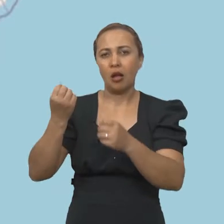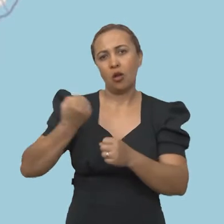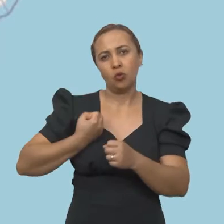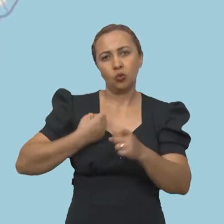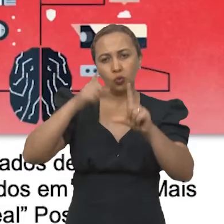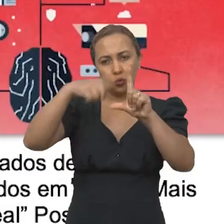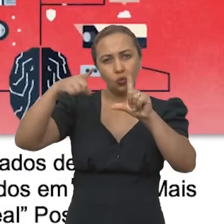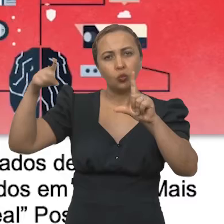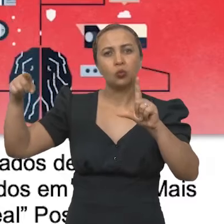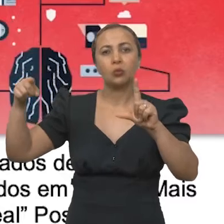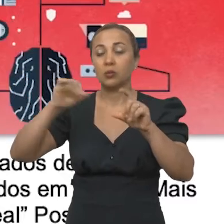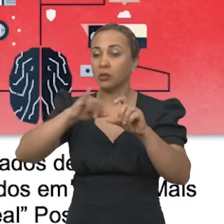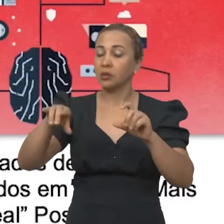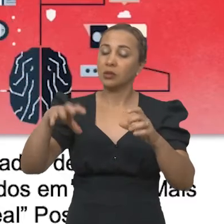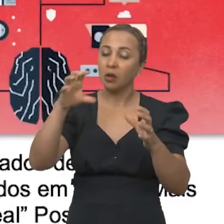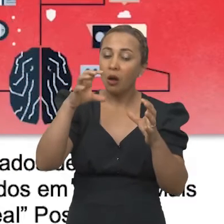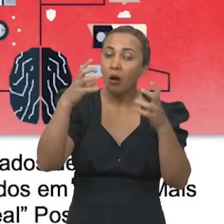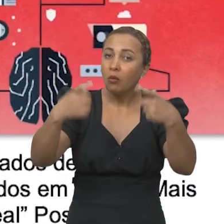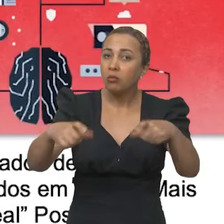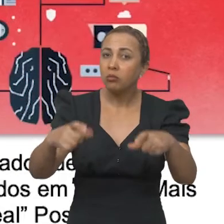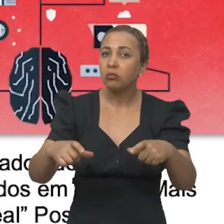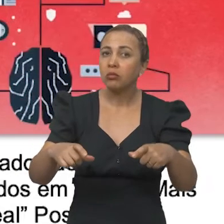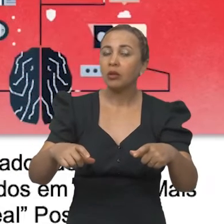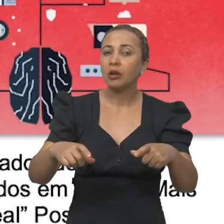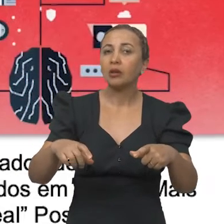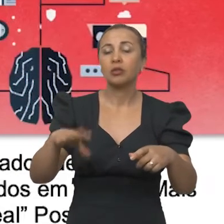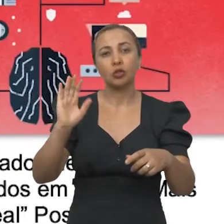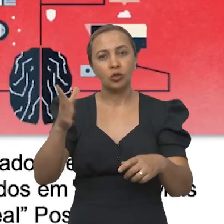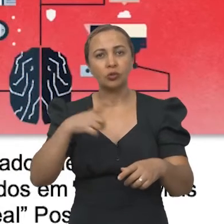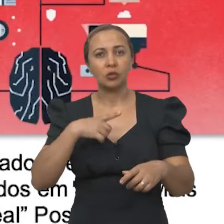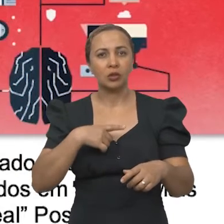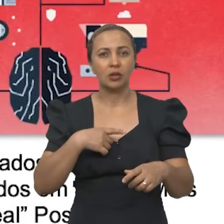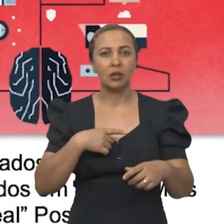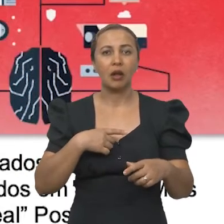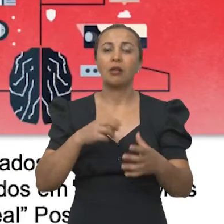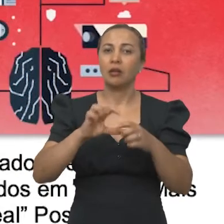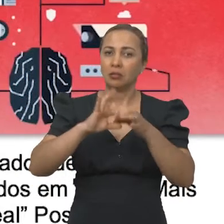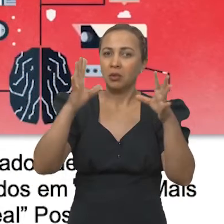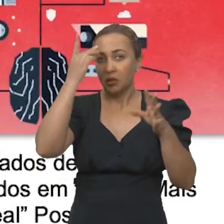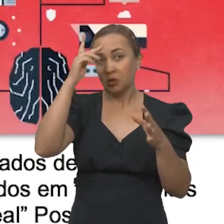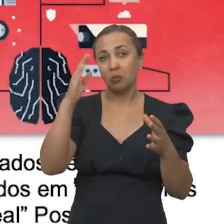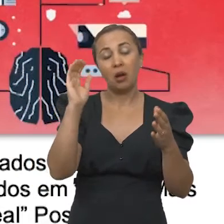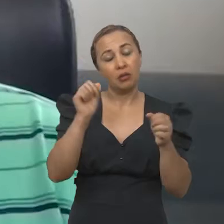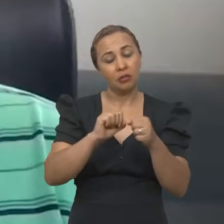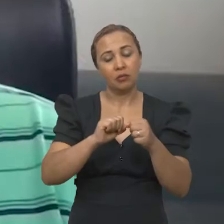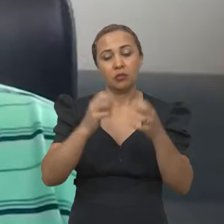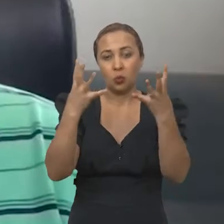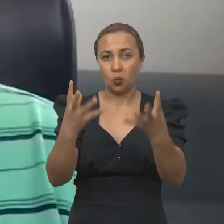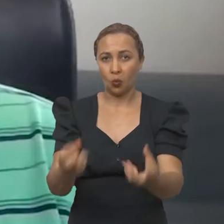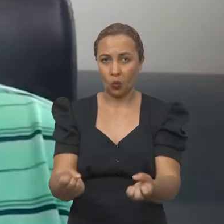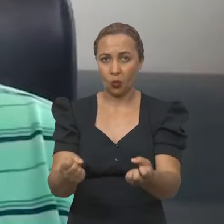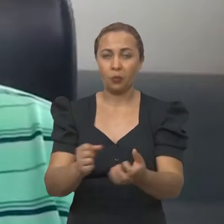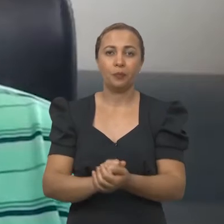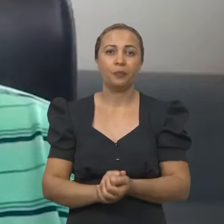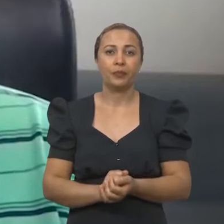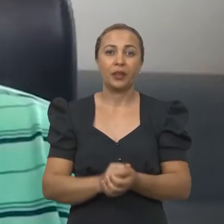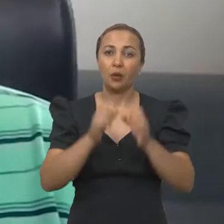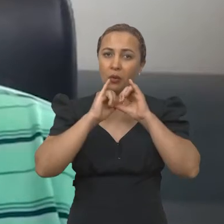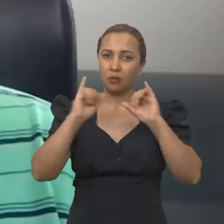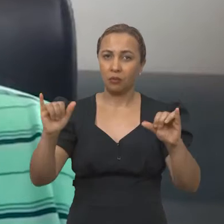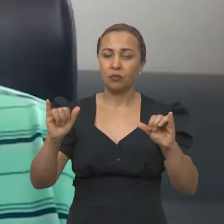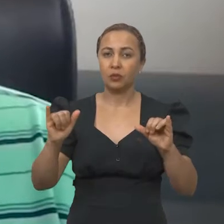verificar se o local suspeito já possui autorização para desmatar. O relatório com